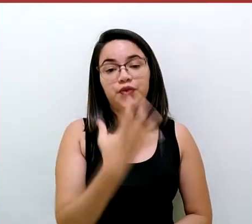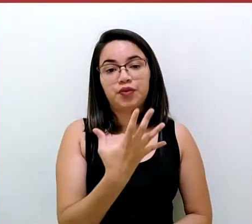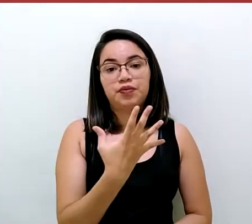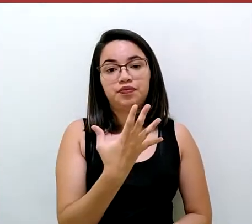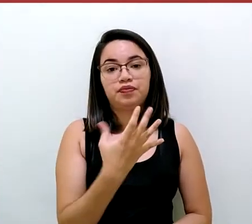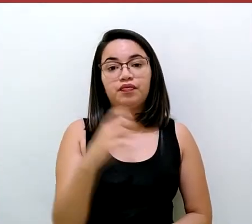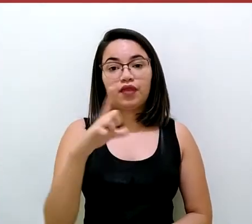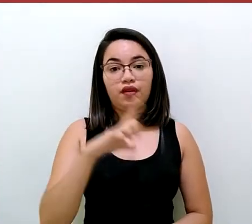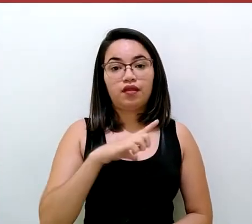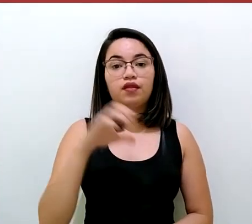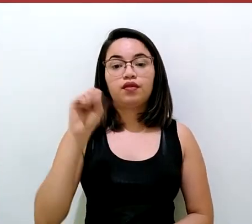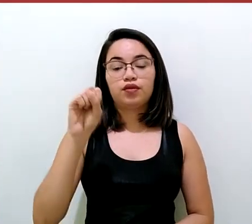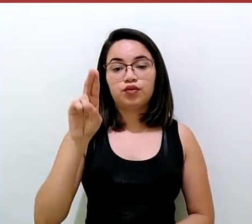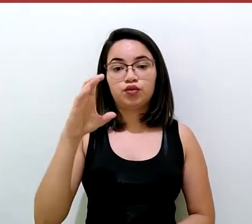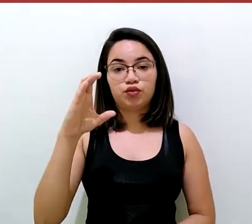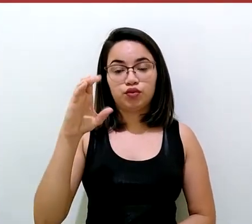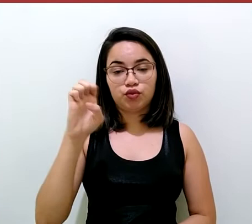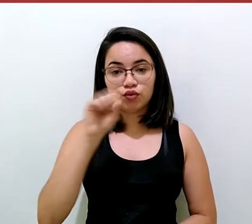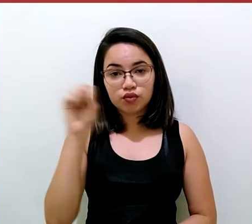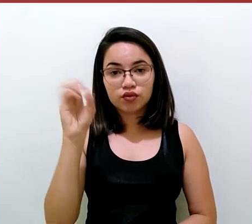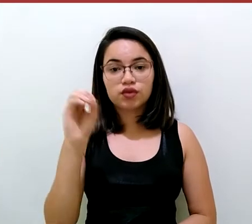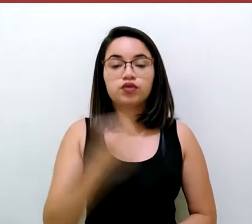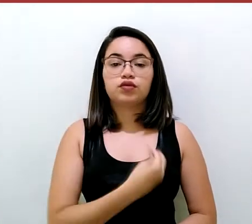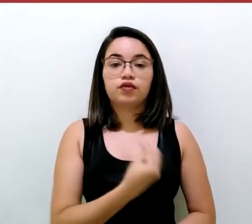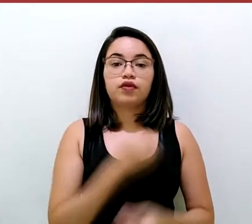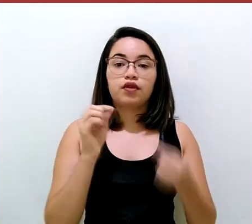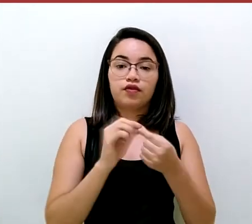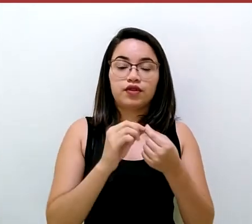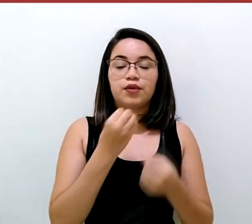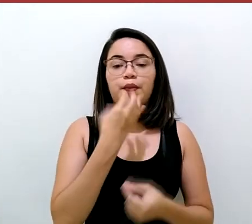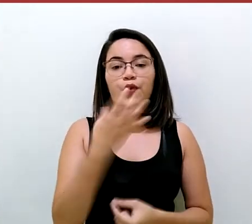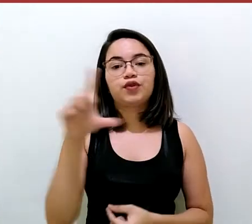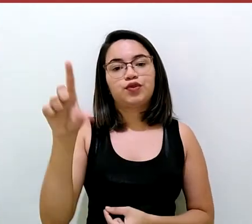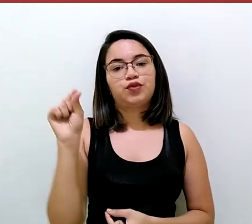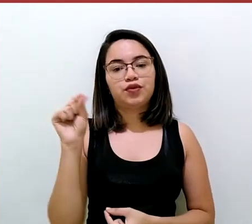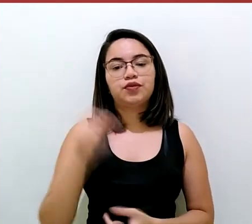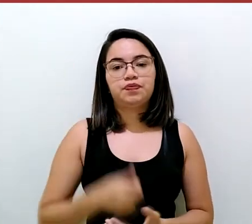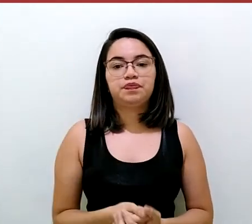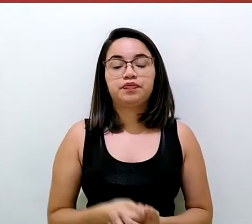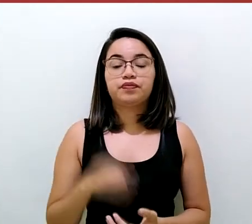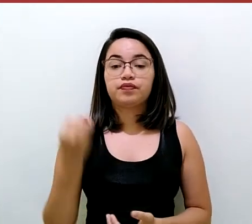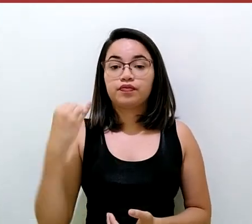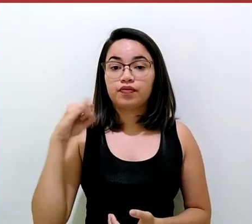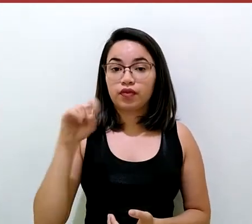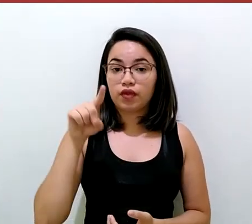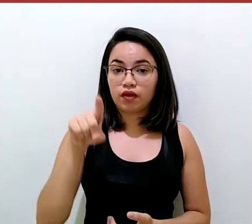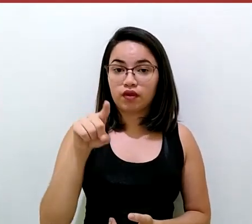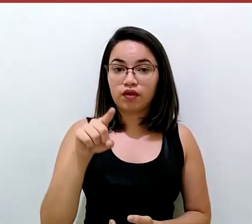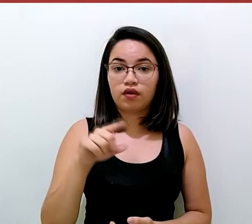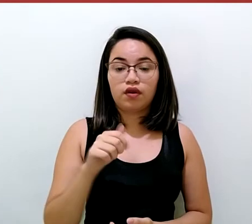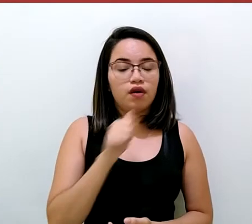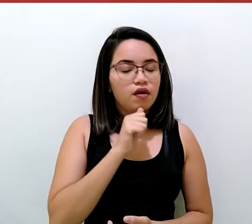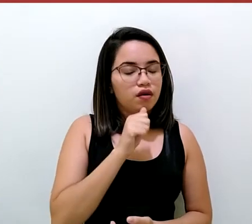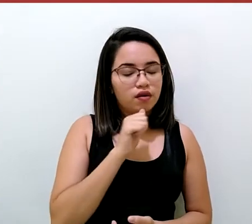pessoa boa, a ter sucesso na vida, a fazer boas escolhas. Se